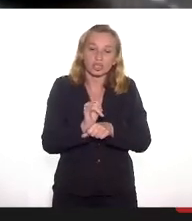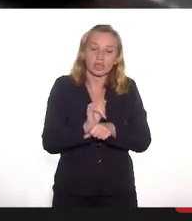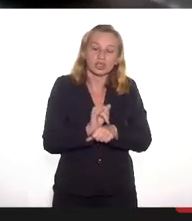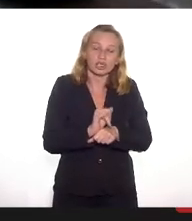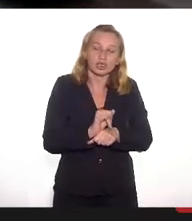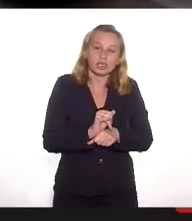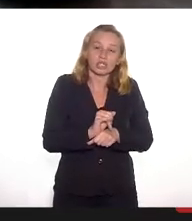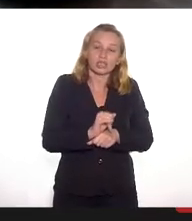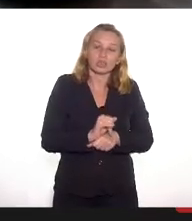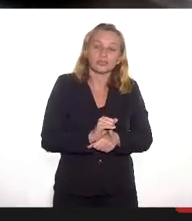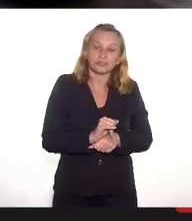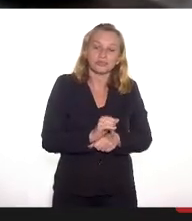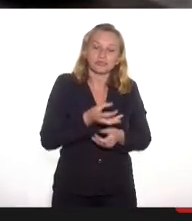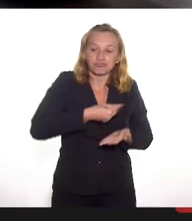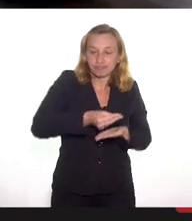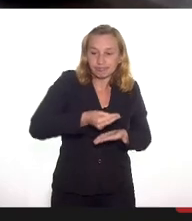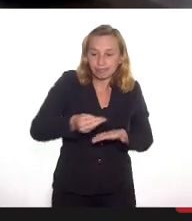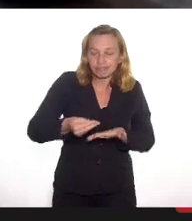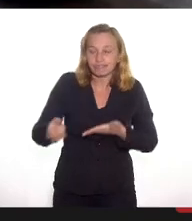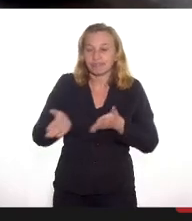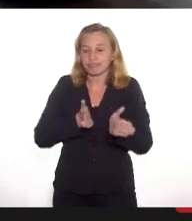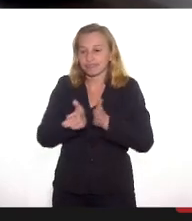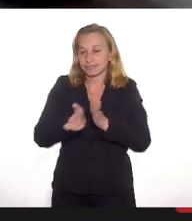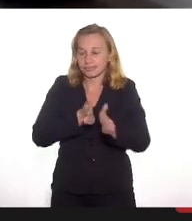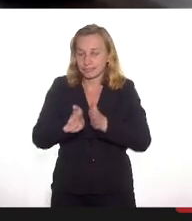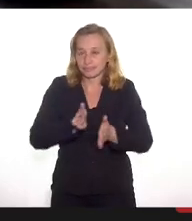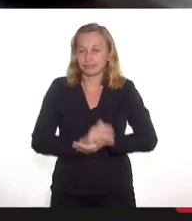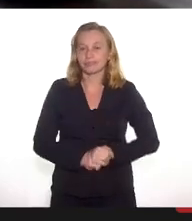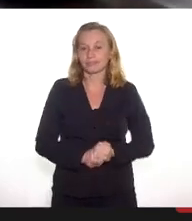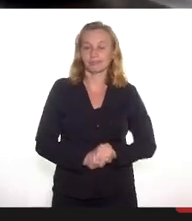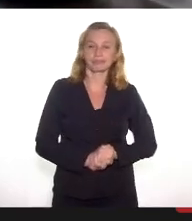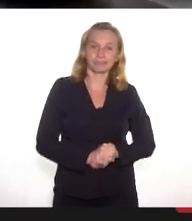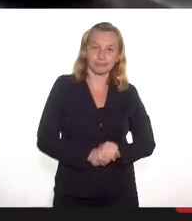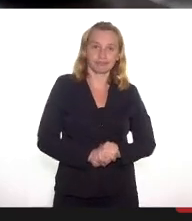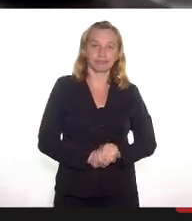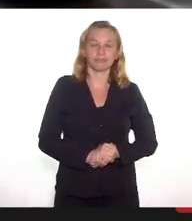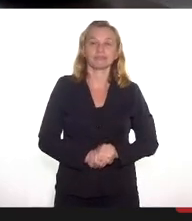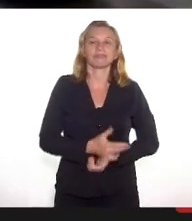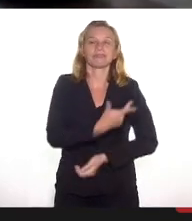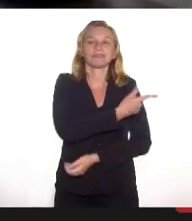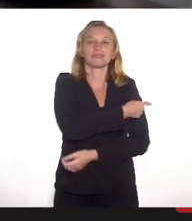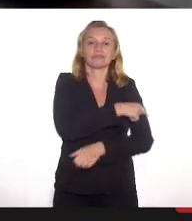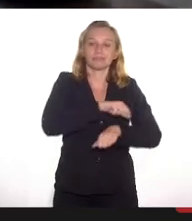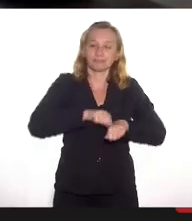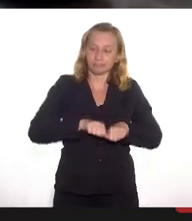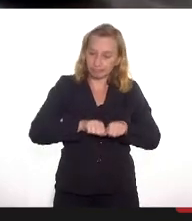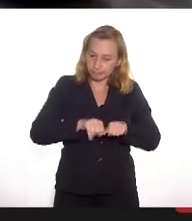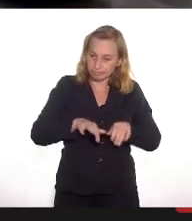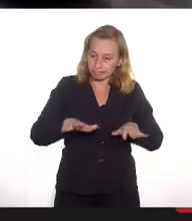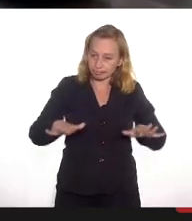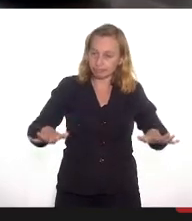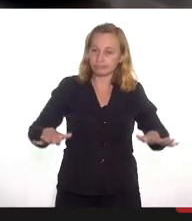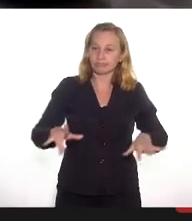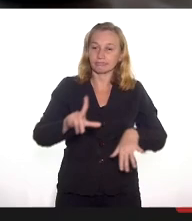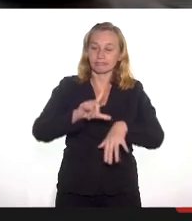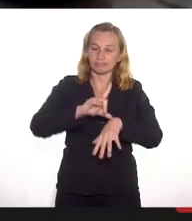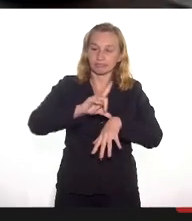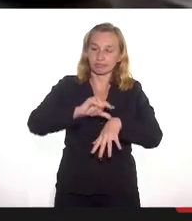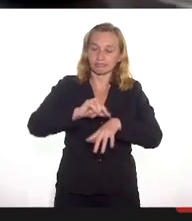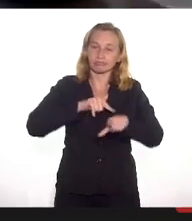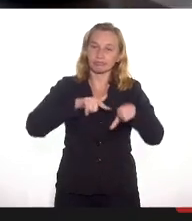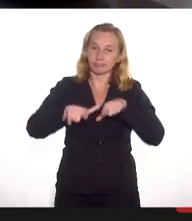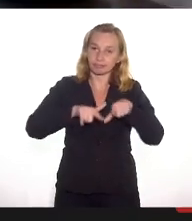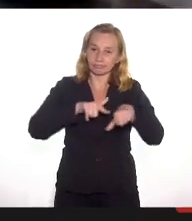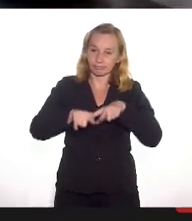disponibilidade para facilitar o acesso à população a vacina estender estender o horário de funcionamento